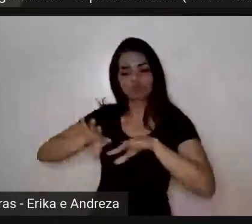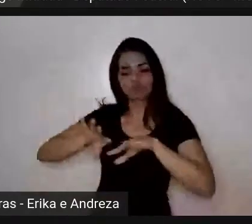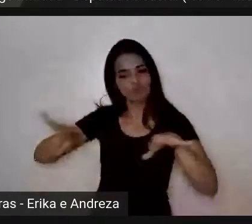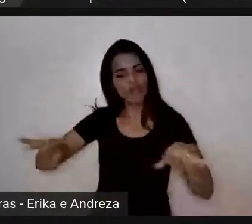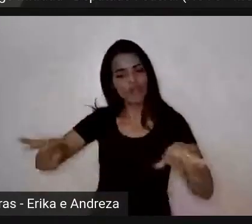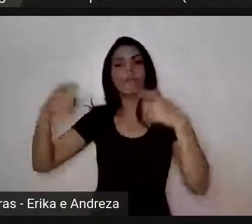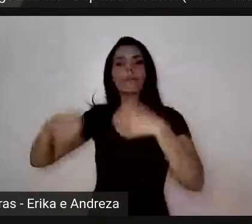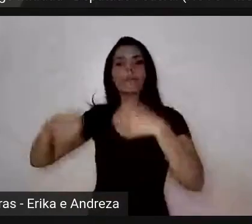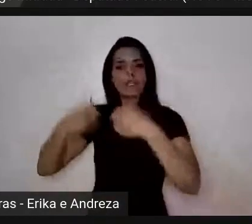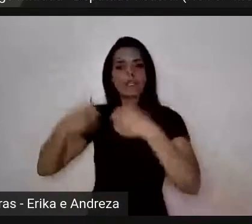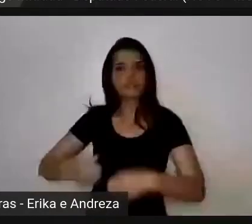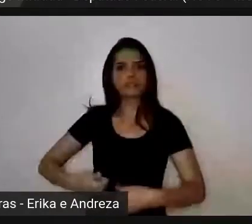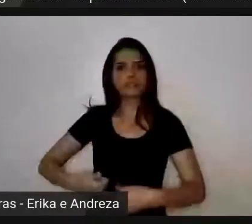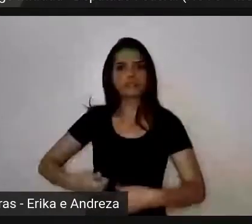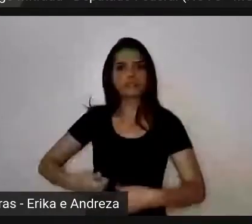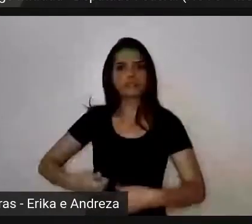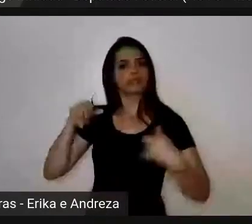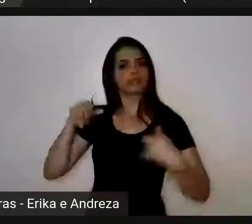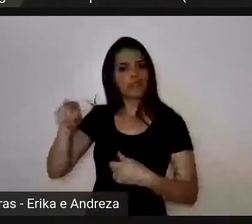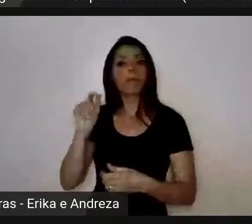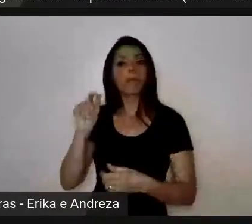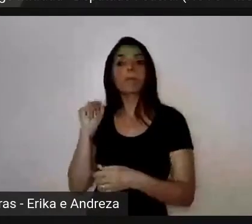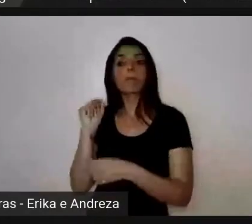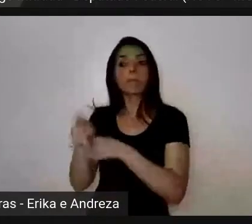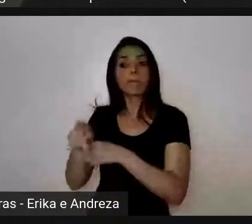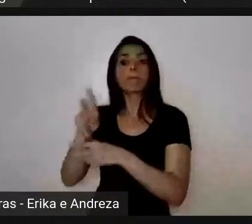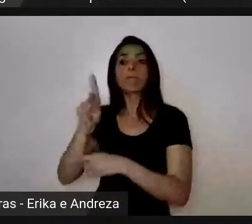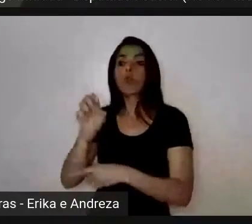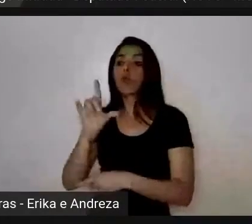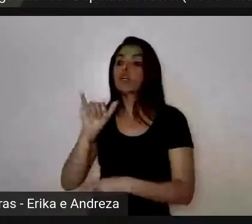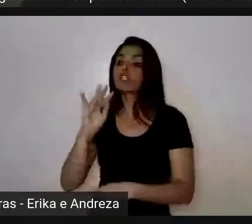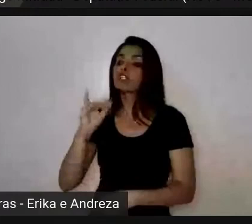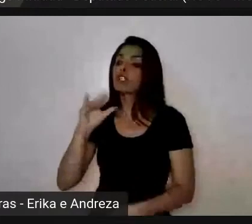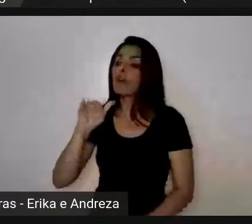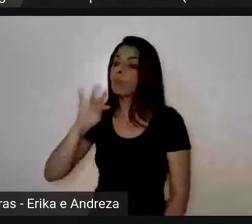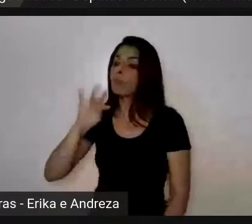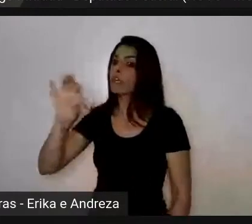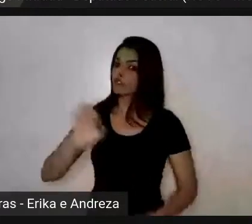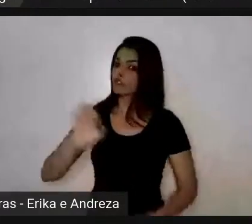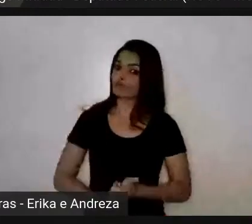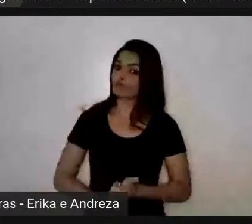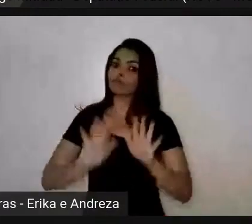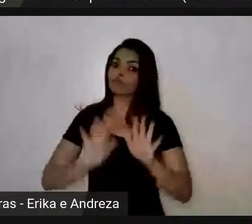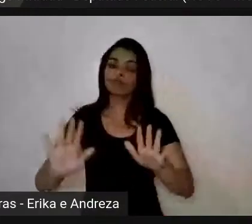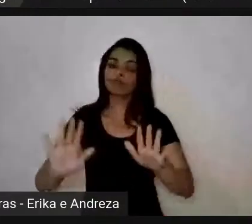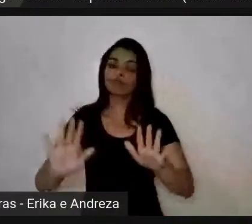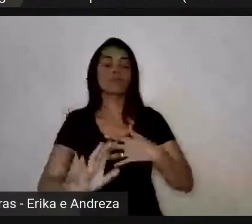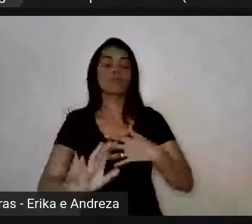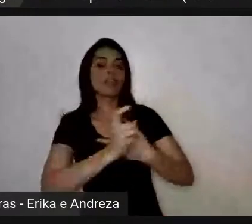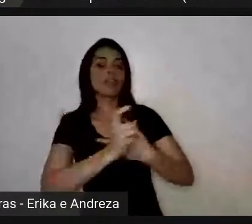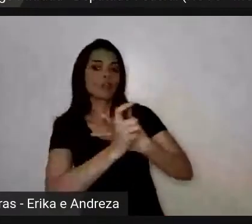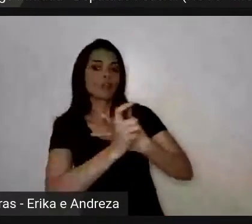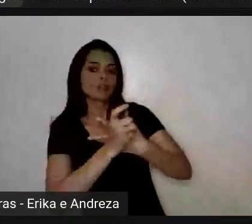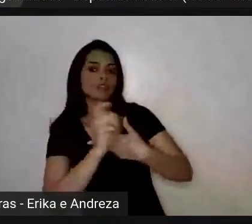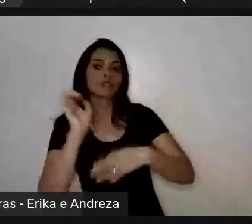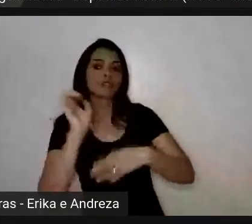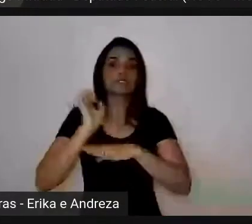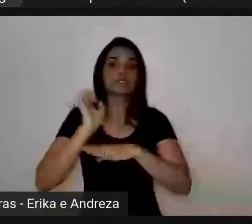preenchido politicamente. É assim que eu penso. Agora, para os estados, Poder Executivo, eu vou ler essa sua emenda aí,